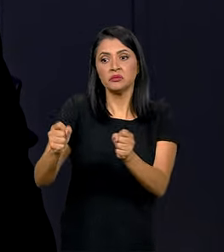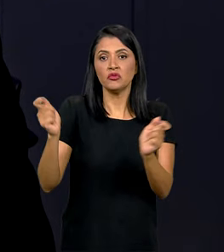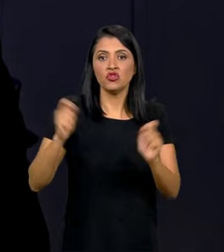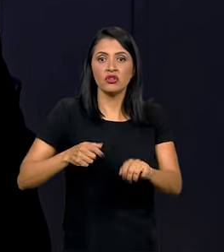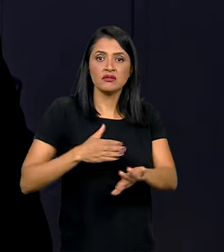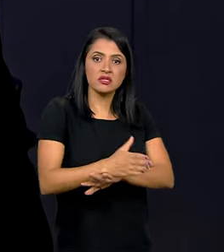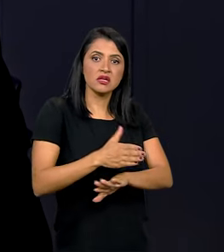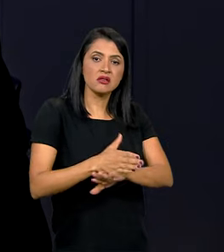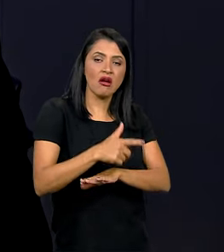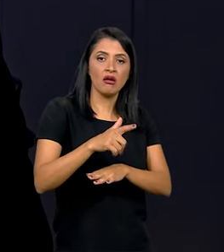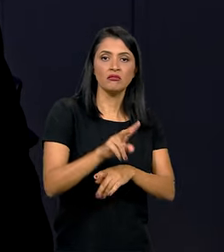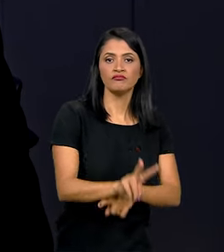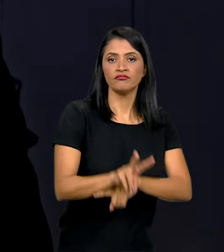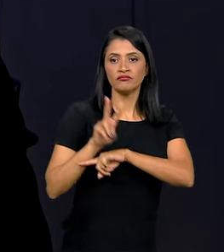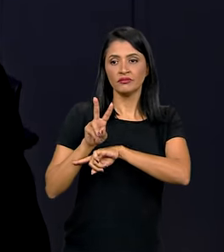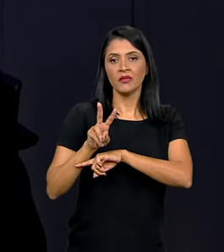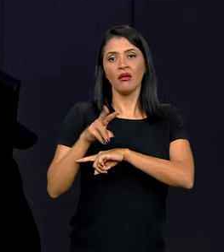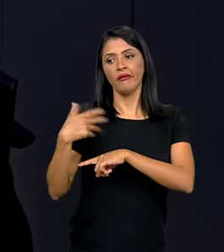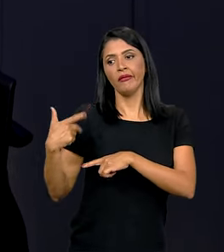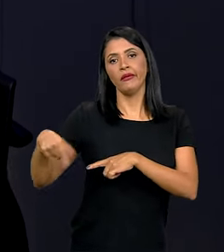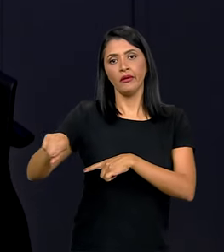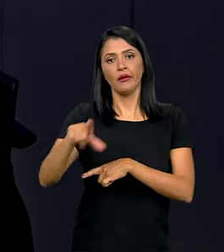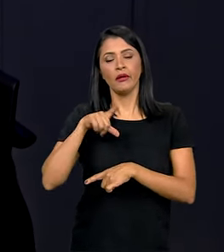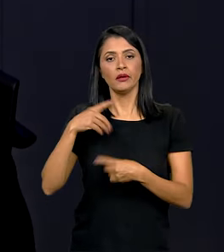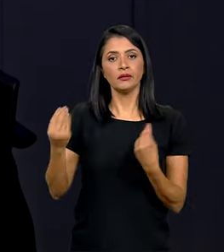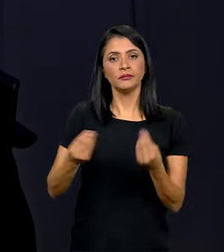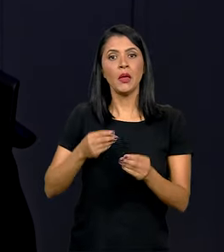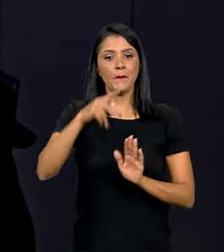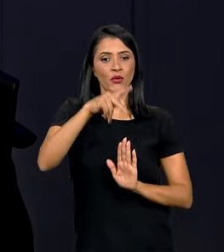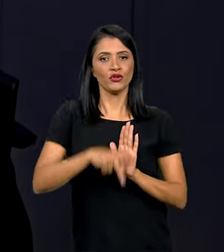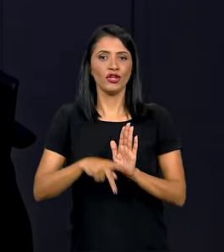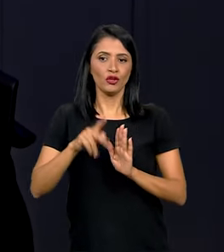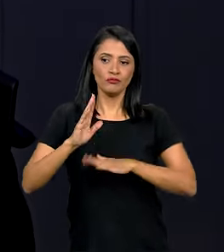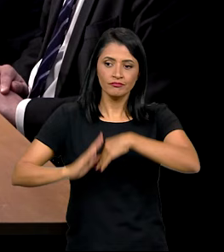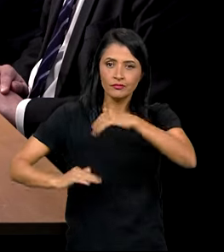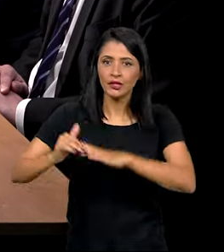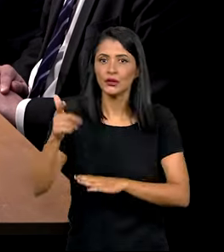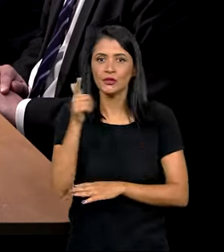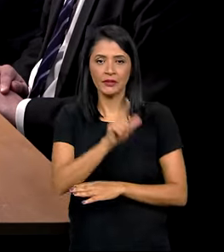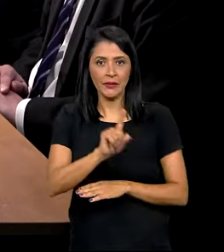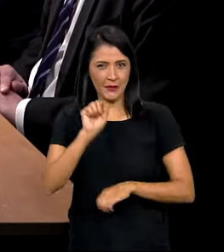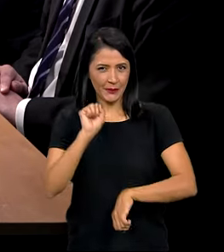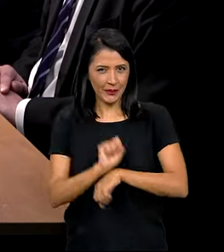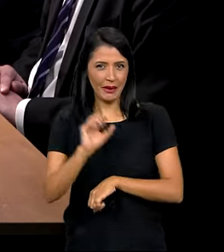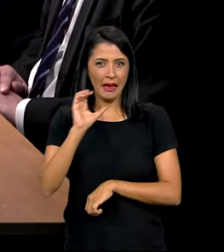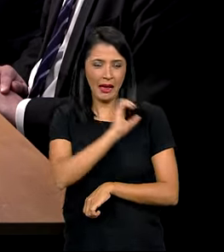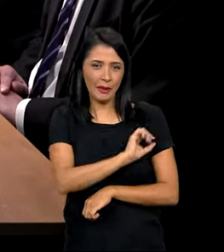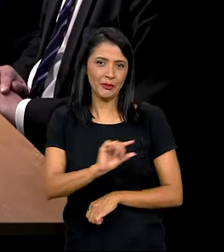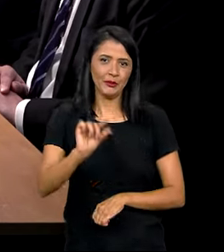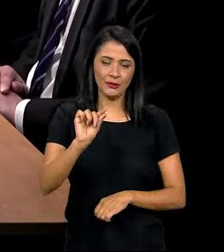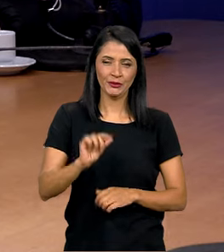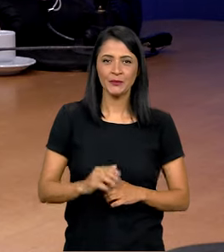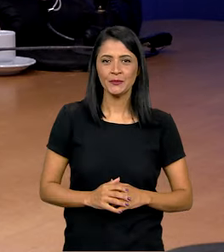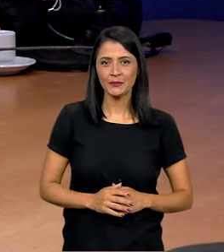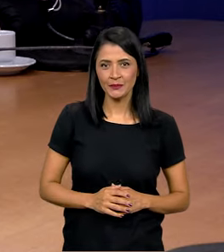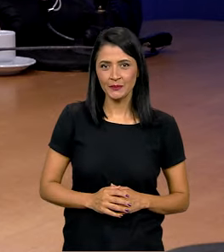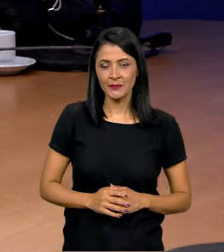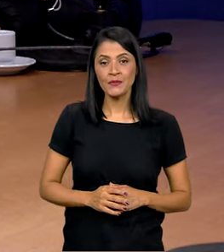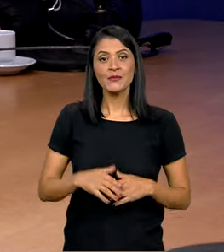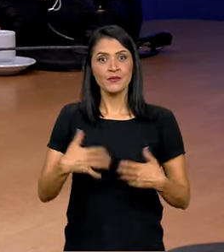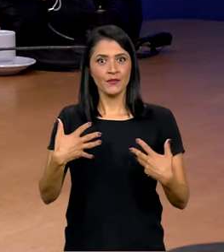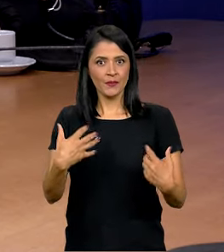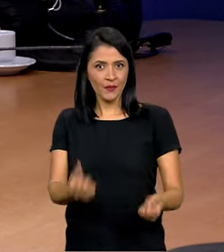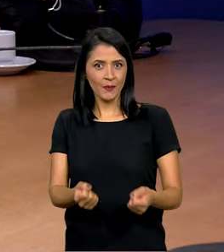poder de acessar a crédito e então consequentemente tirar esses projetos do Papel gente vamos dar uma paradinha